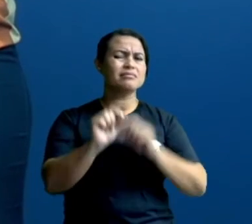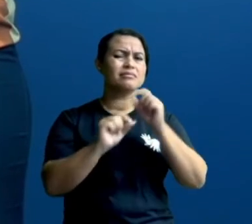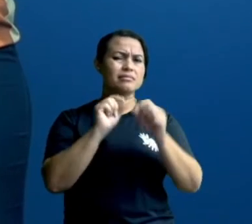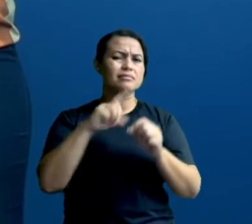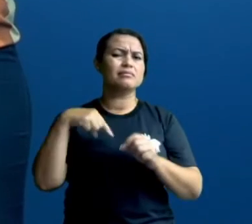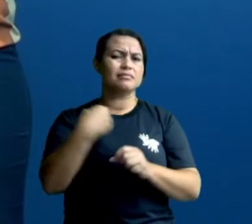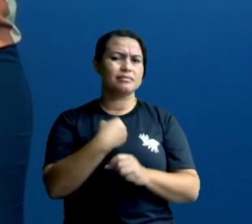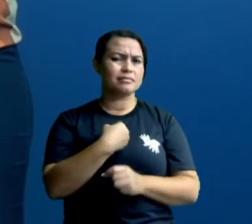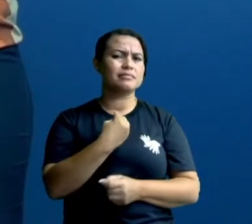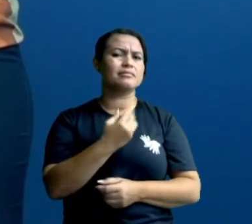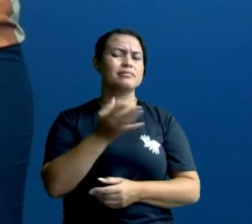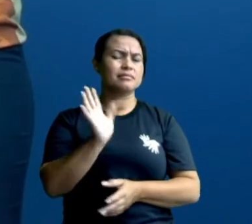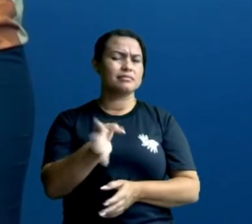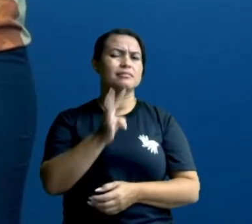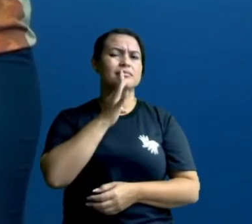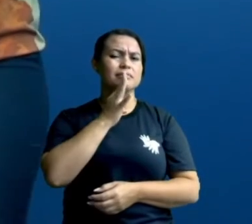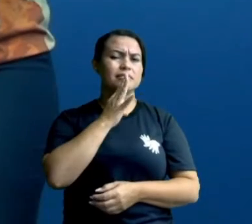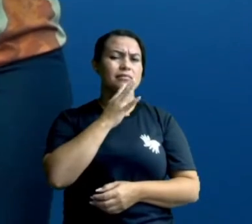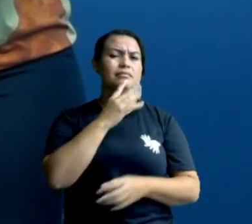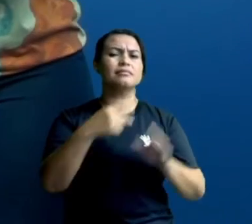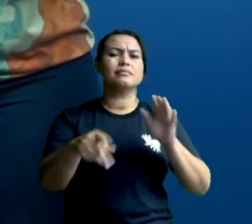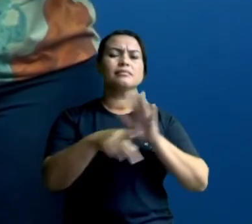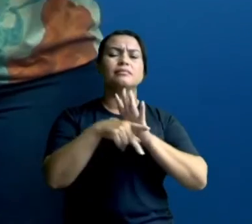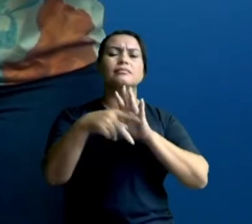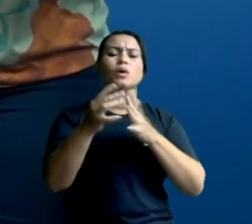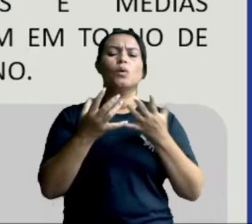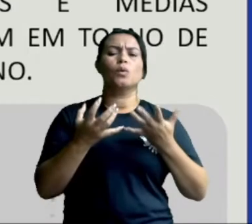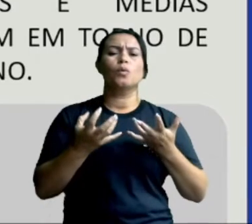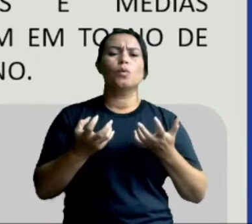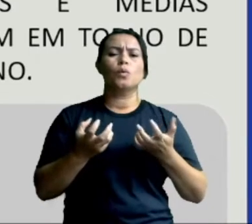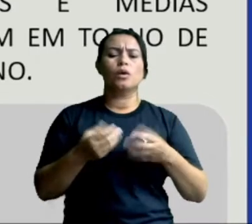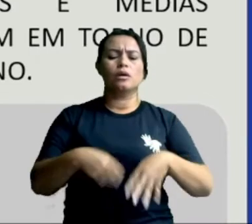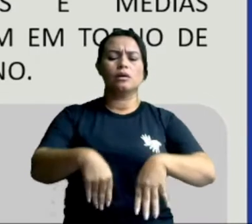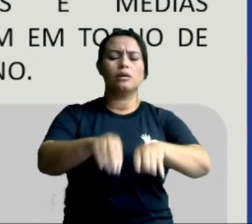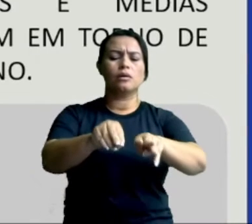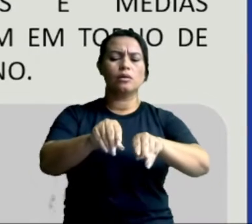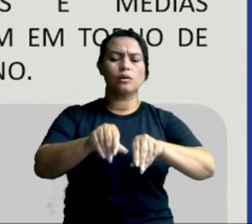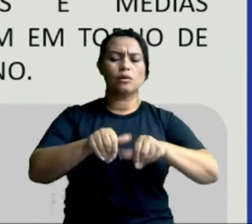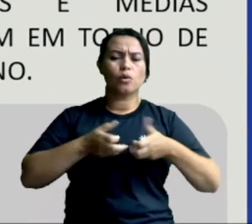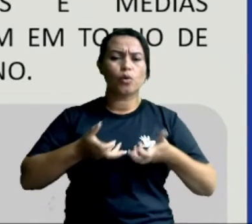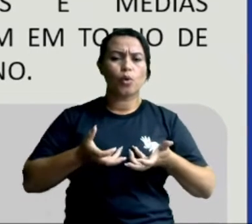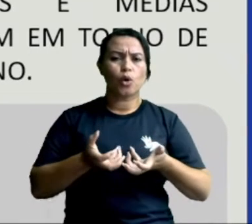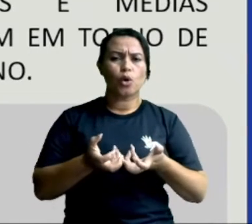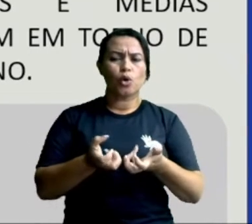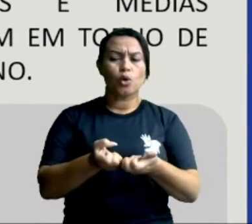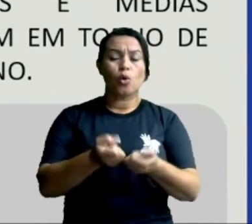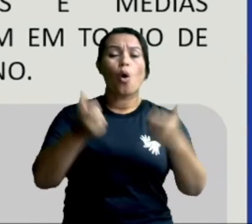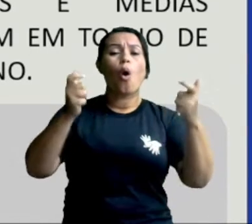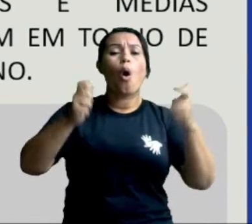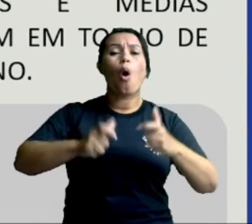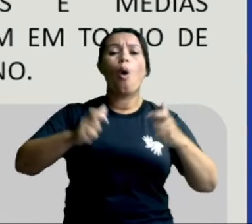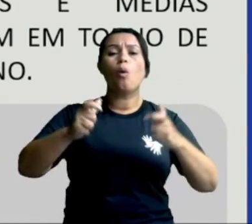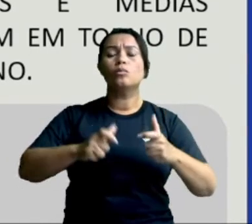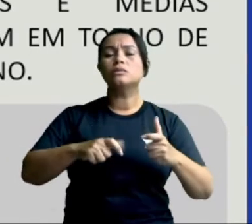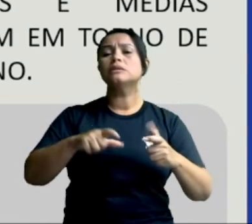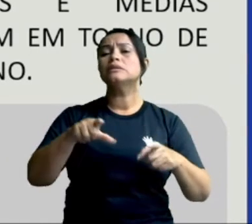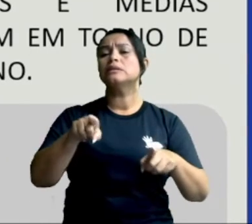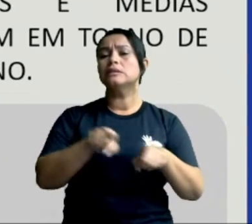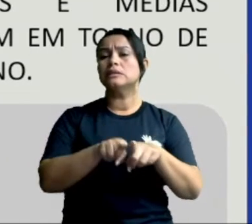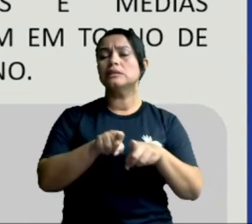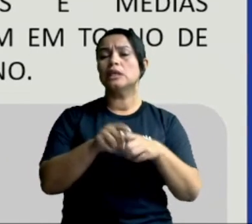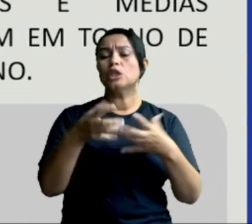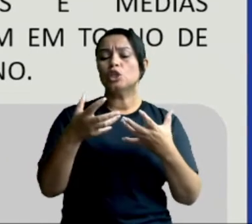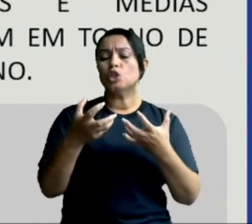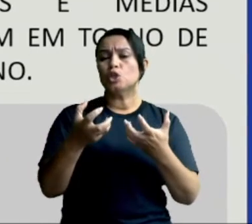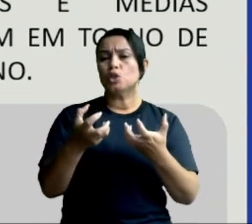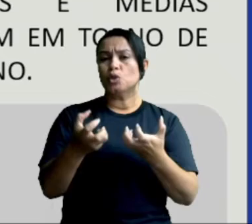vivenciado por nós aqui na Ele é bem característico do Sertão Então vamos ver a característica dele se localiza-se nas bordas dos